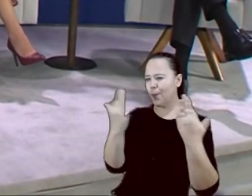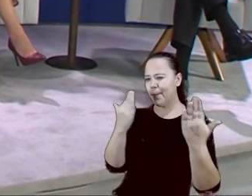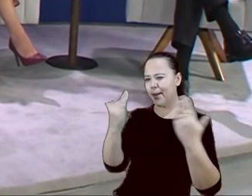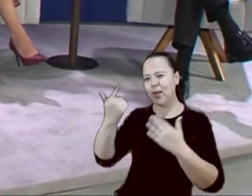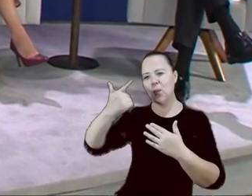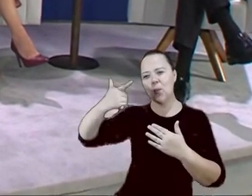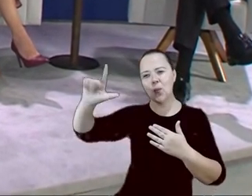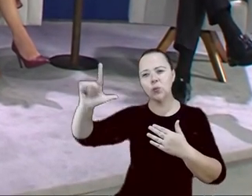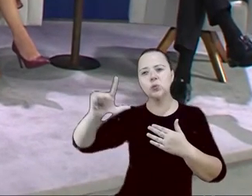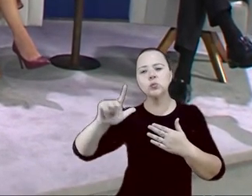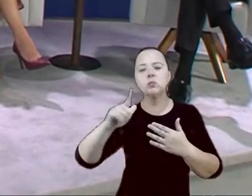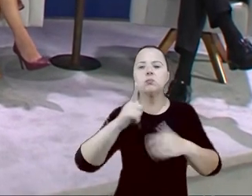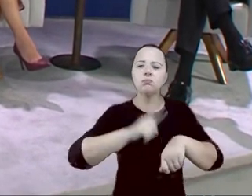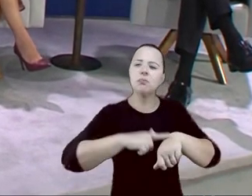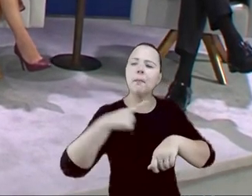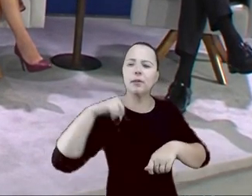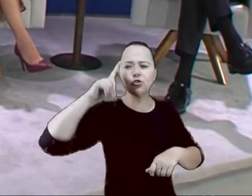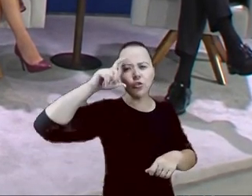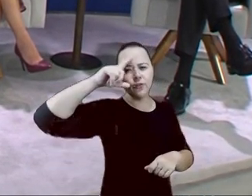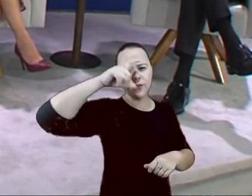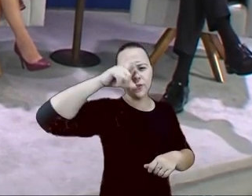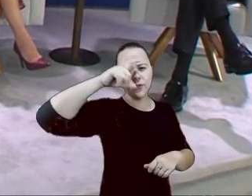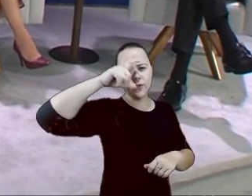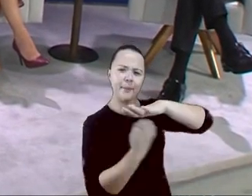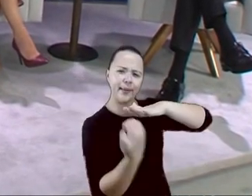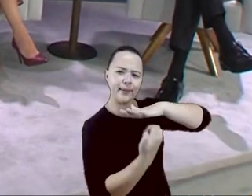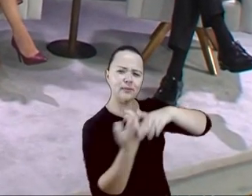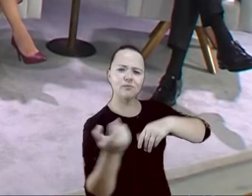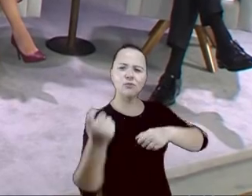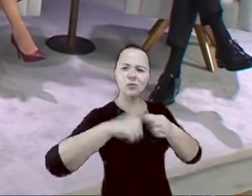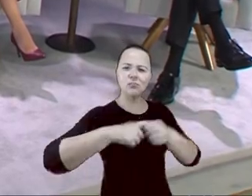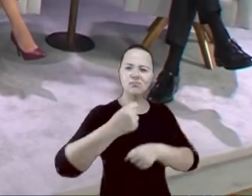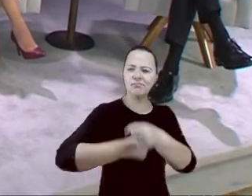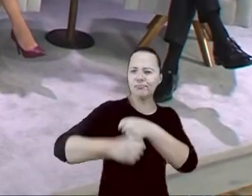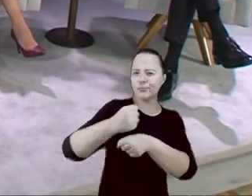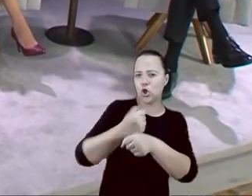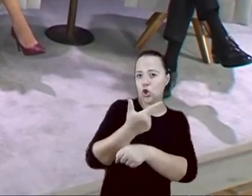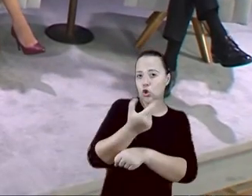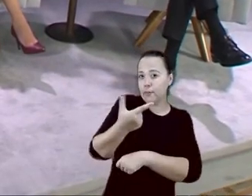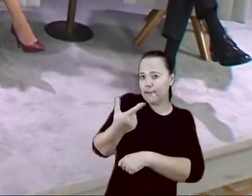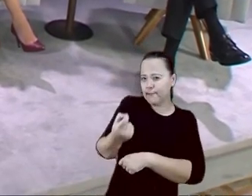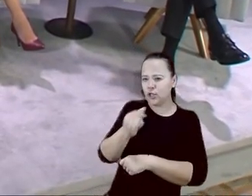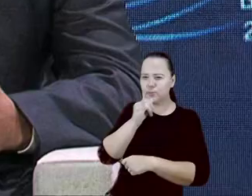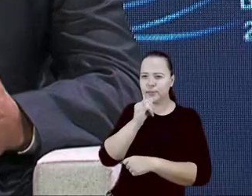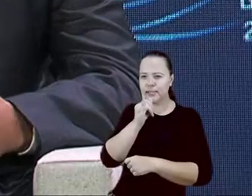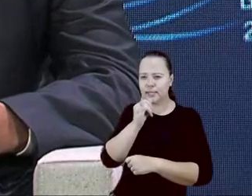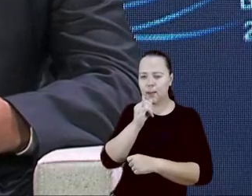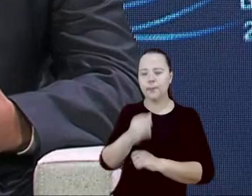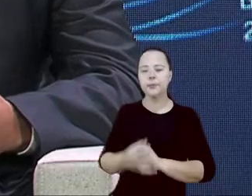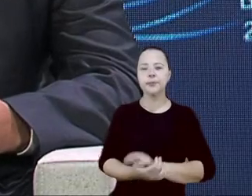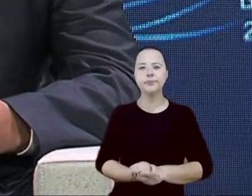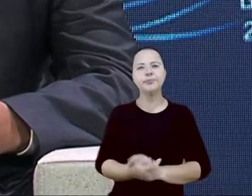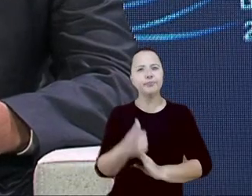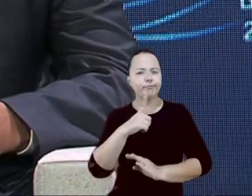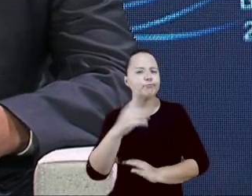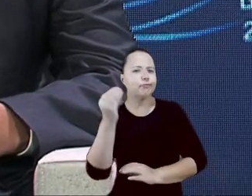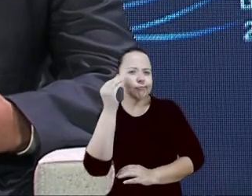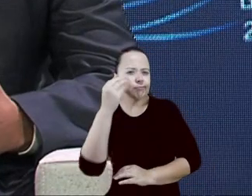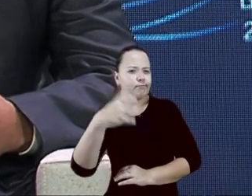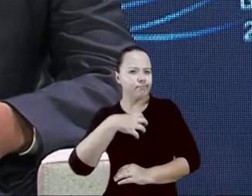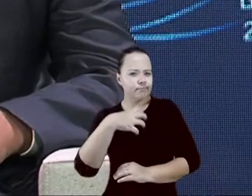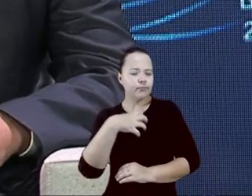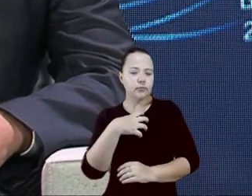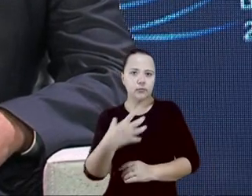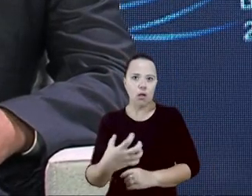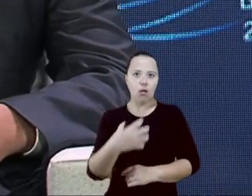momentos mais difíceis da indústria voltando ali para lá para 2020 no covid a gente viu a gente viu o impacto de liquidez muito